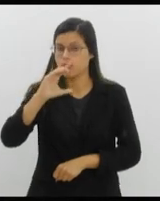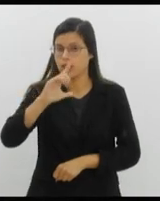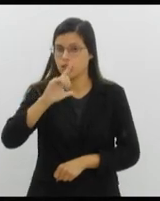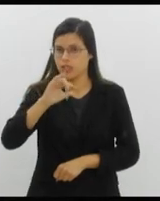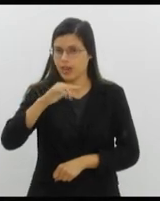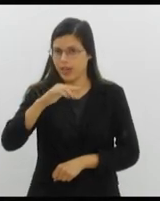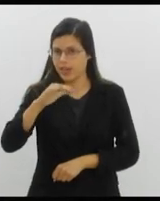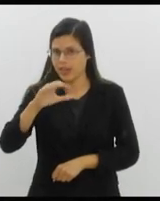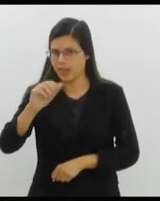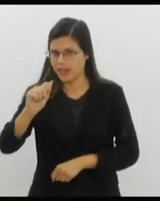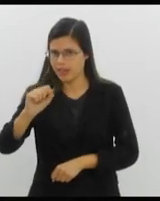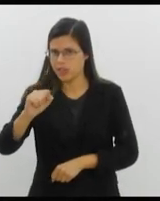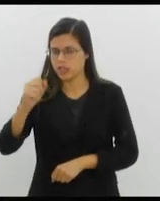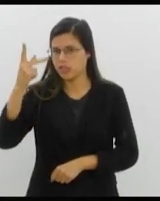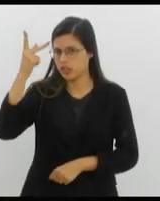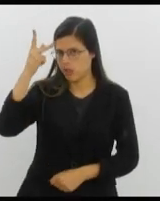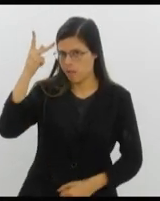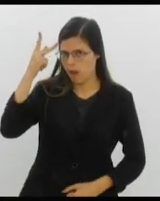São Paulo,